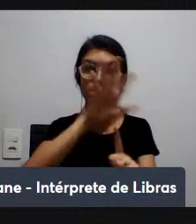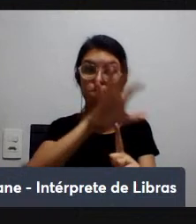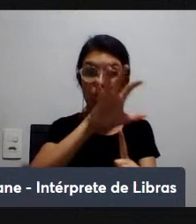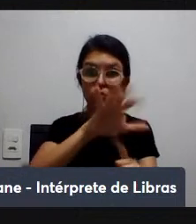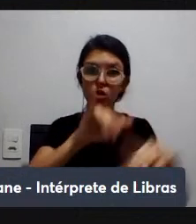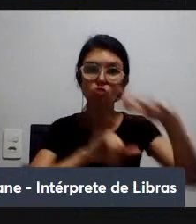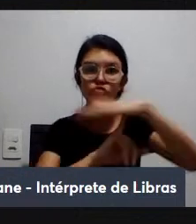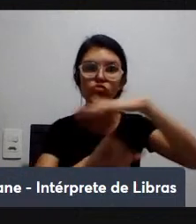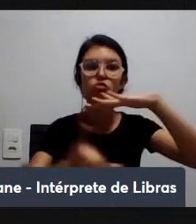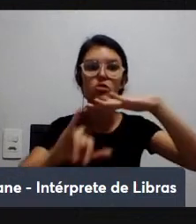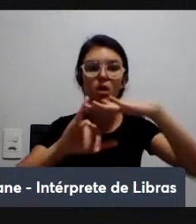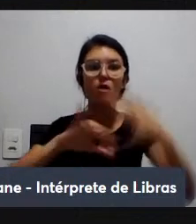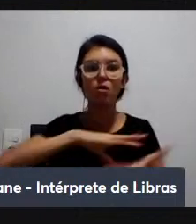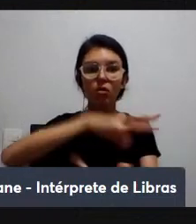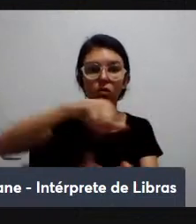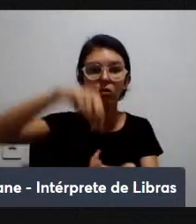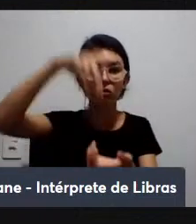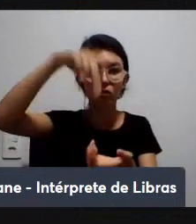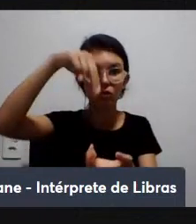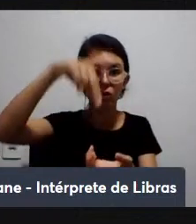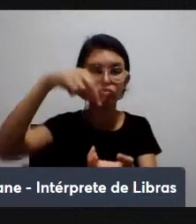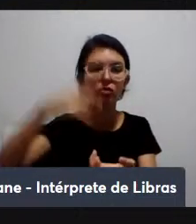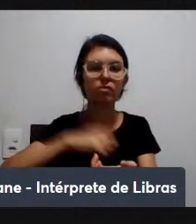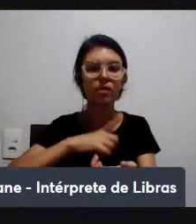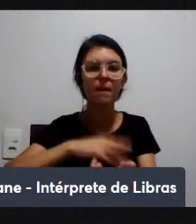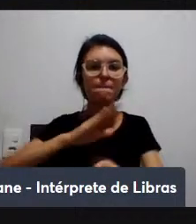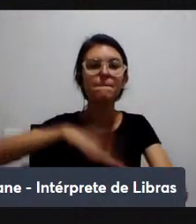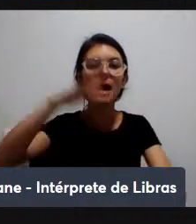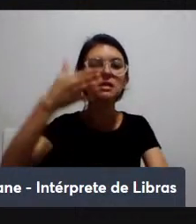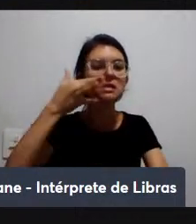no Norte Global a prestar atenção.